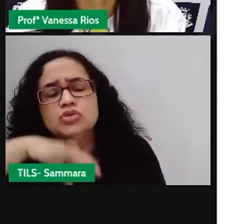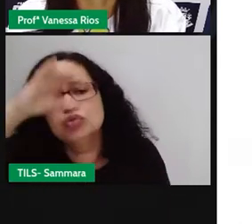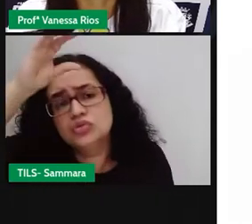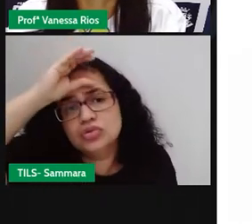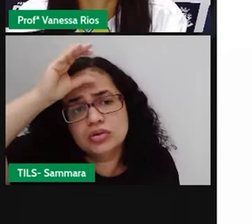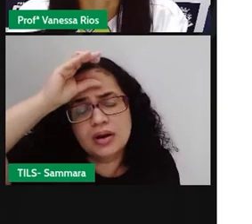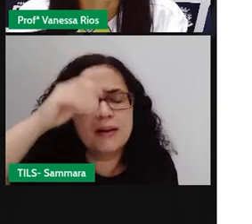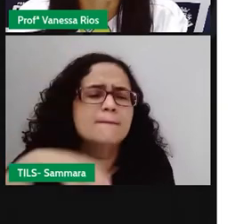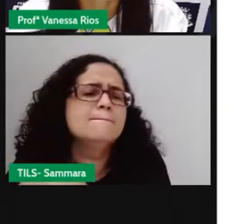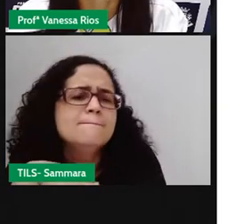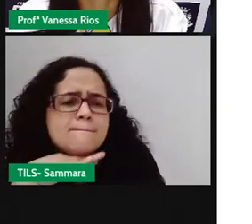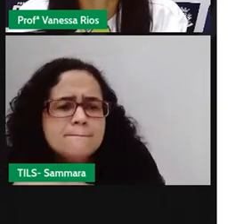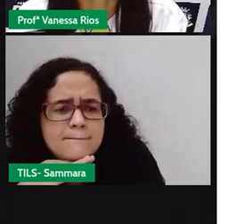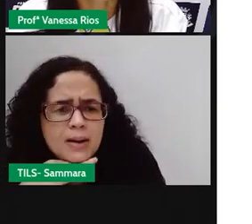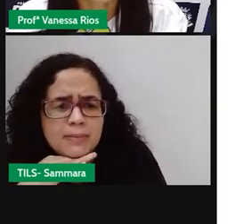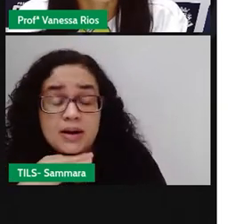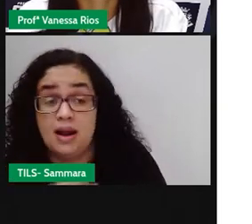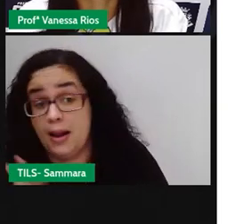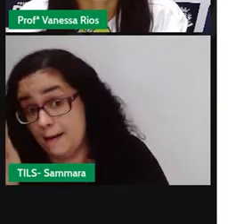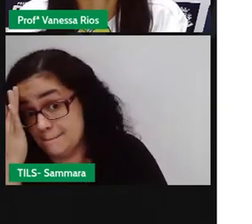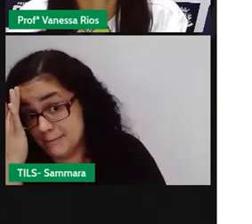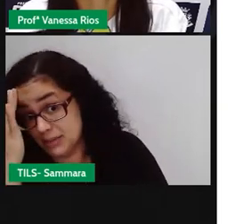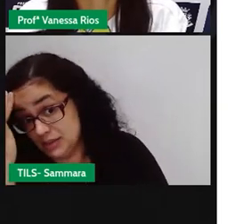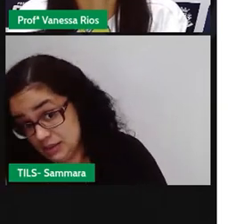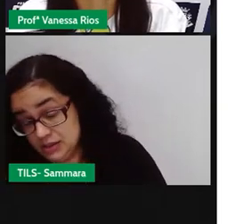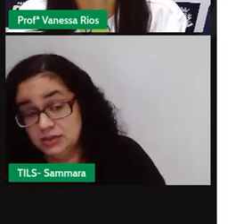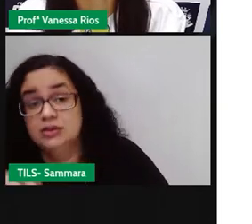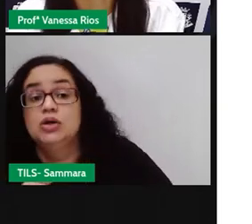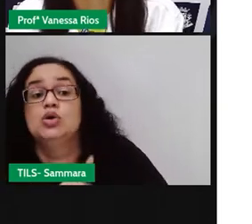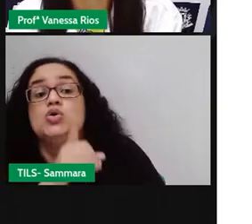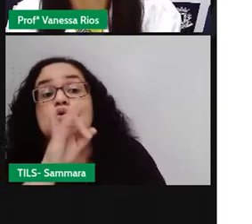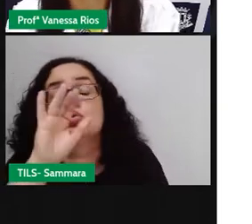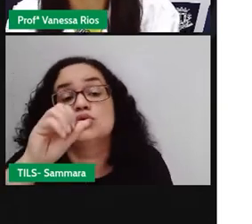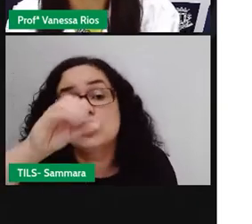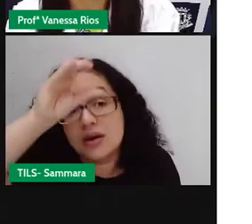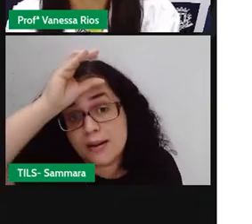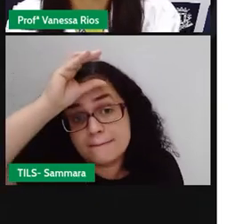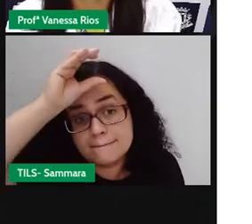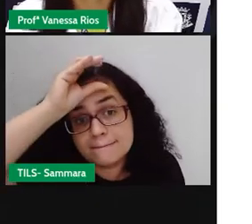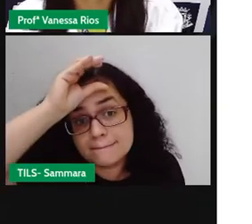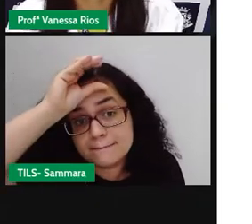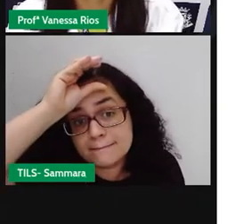dela: "Mamãe, amanhã vou passar um dia com minha tia."